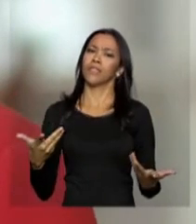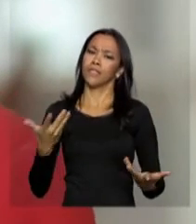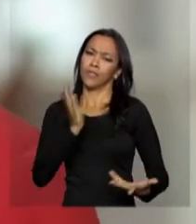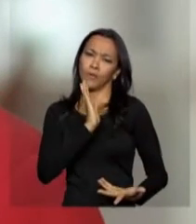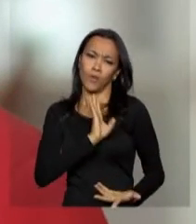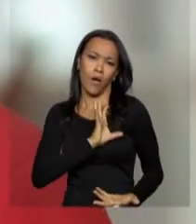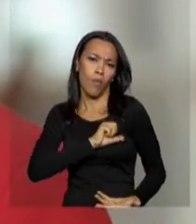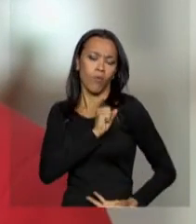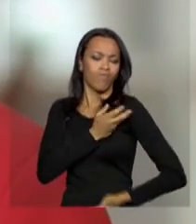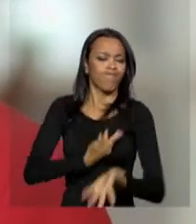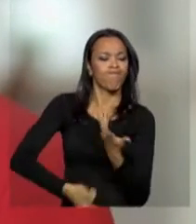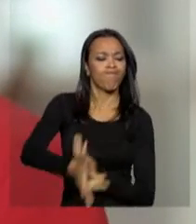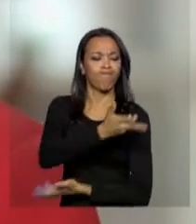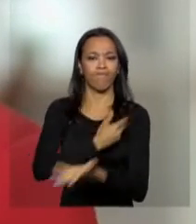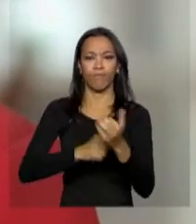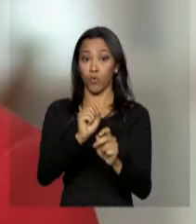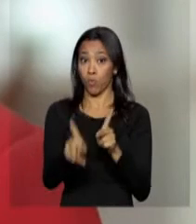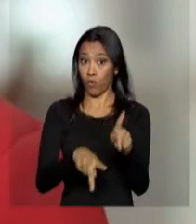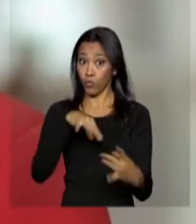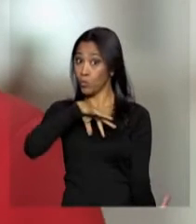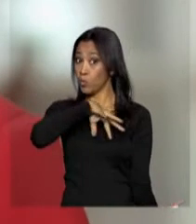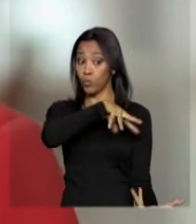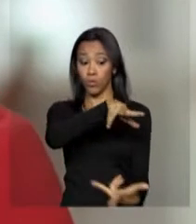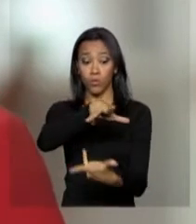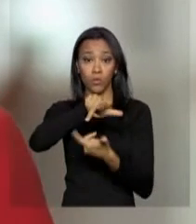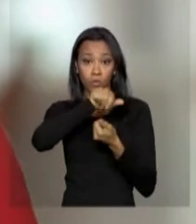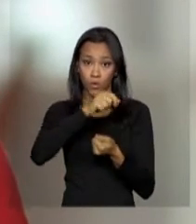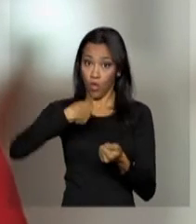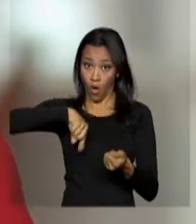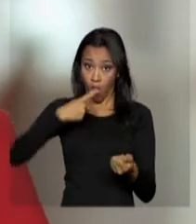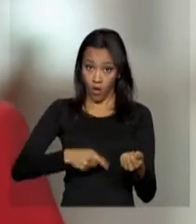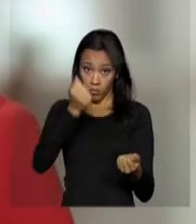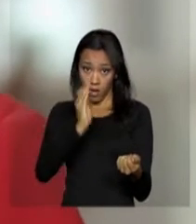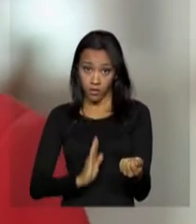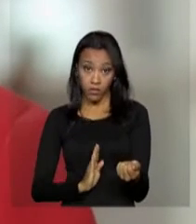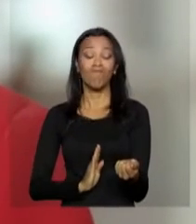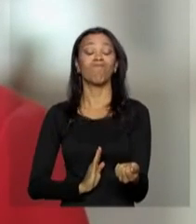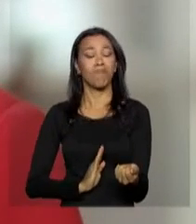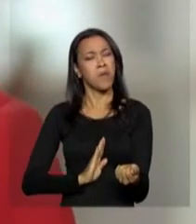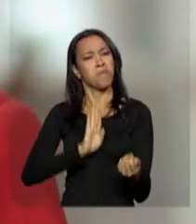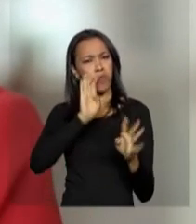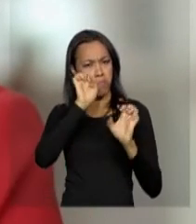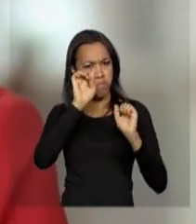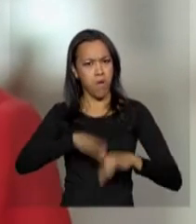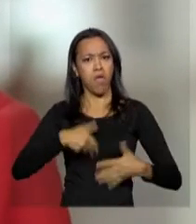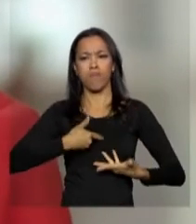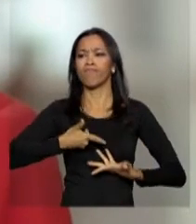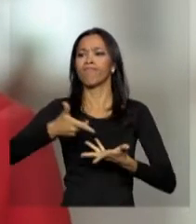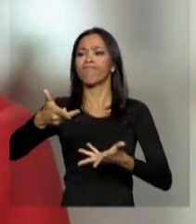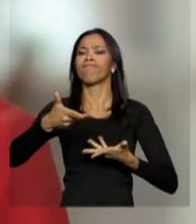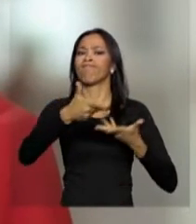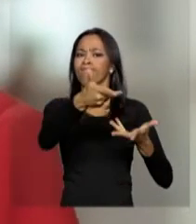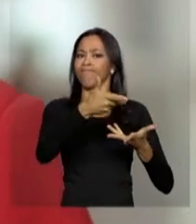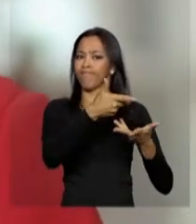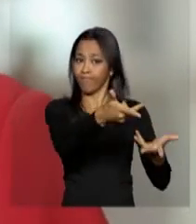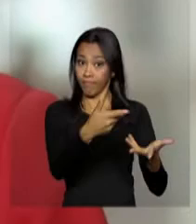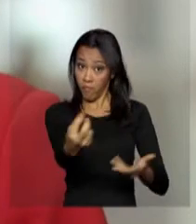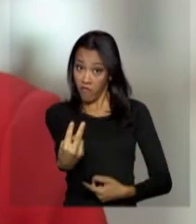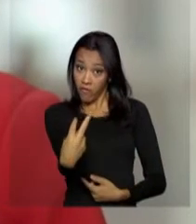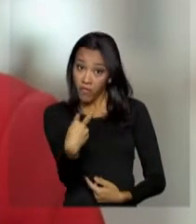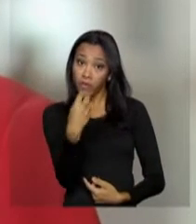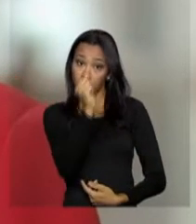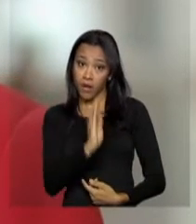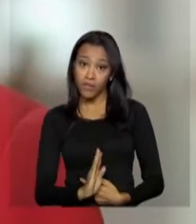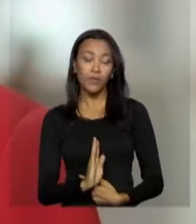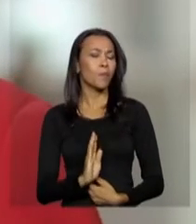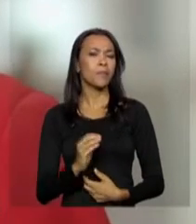de seu povo no mundo inteiro nós brasileiros somos bem acolhidos porque enxergam em nós o espírito